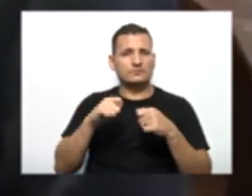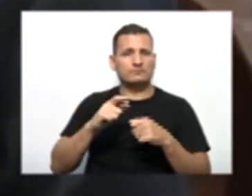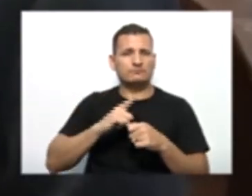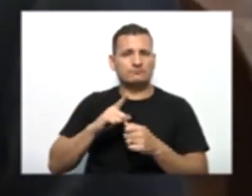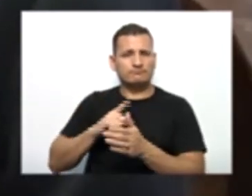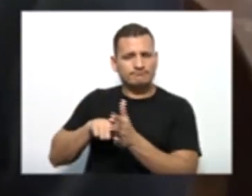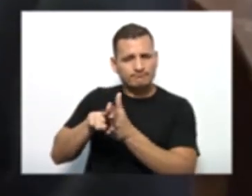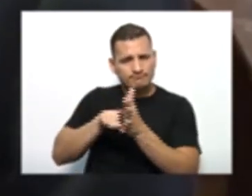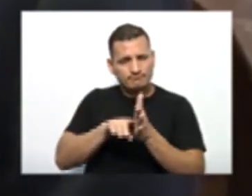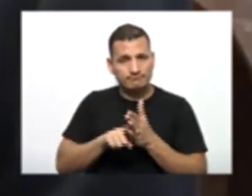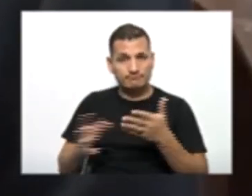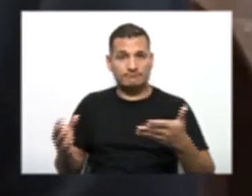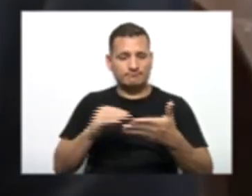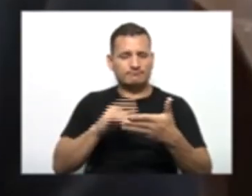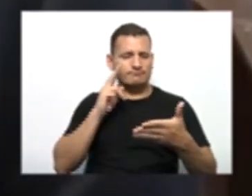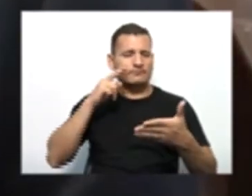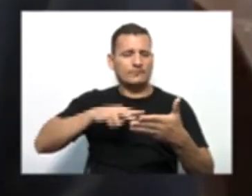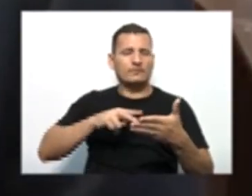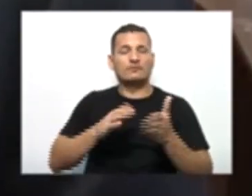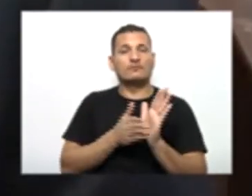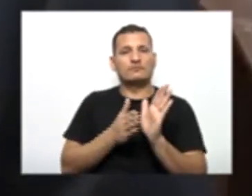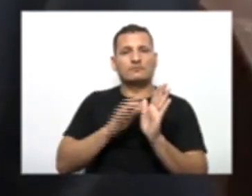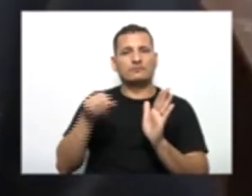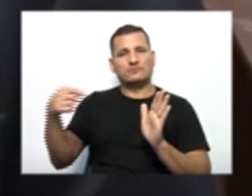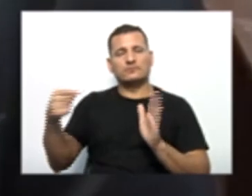para vocês, da Lei